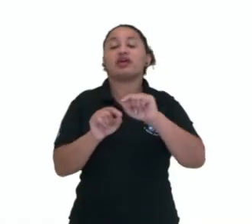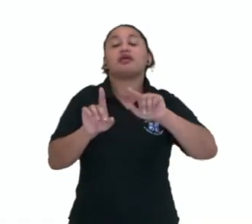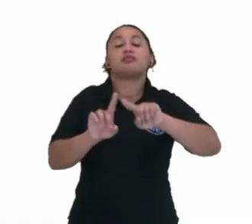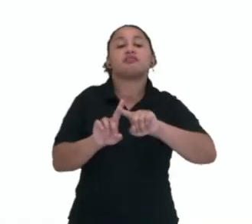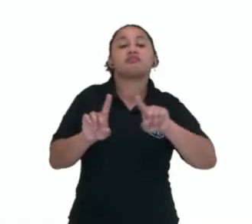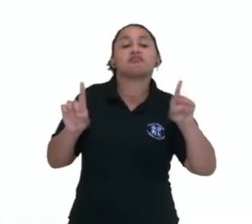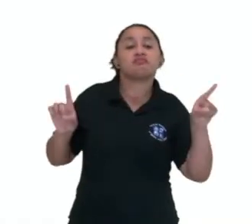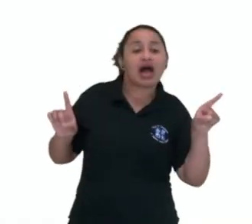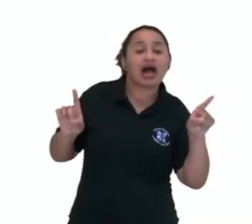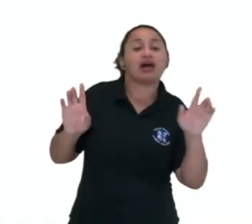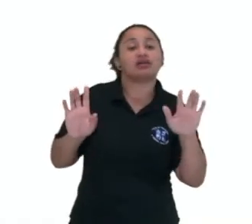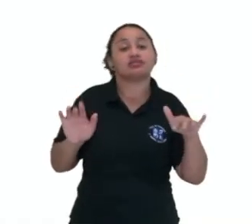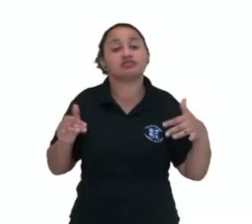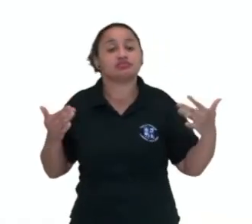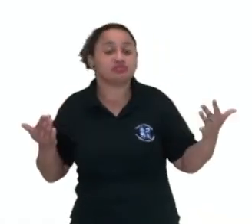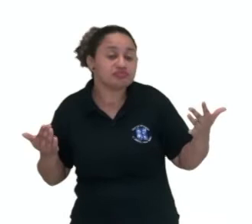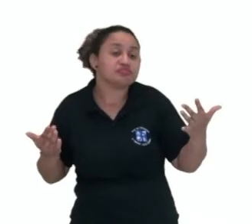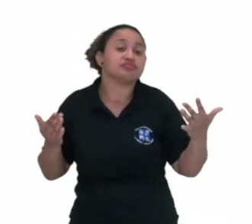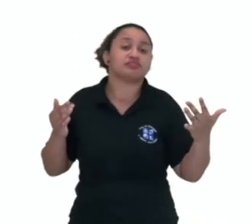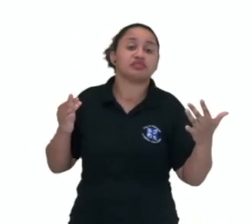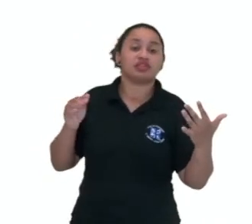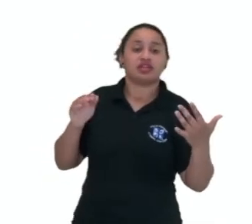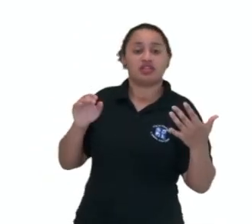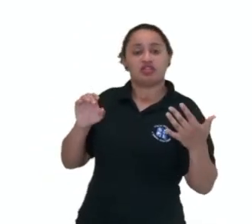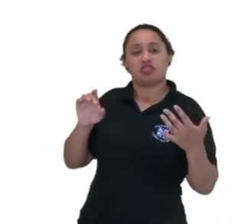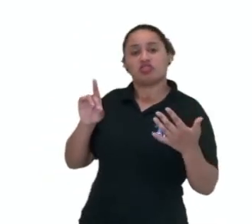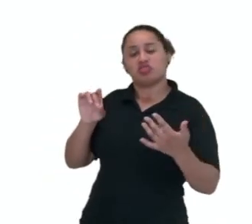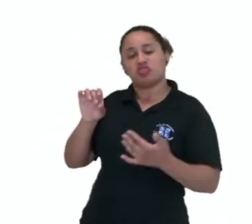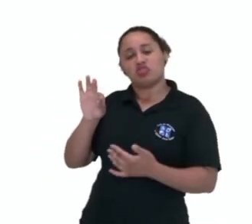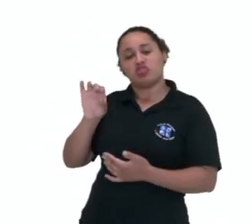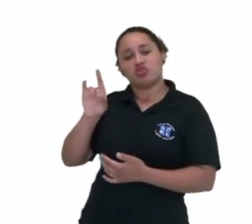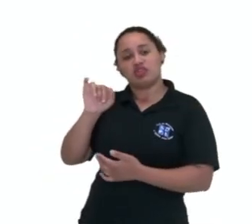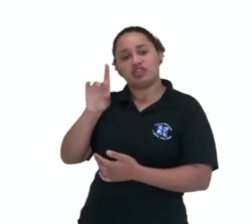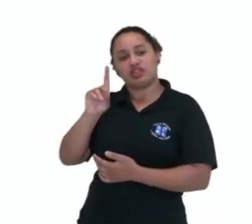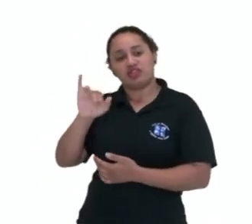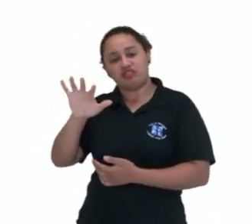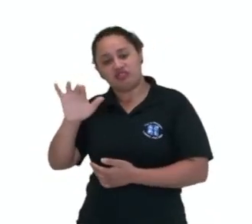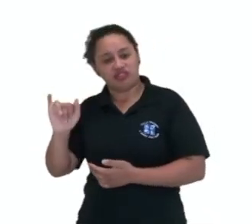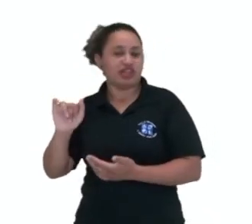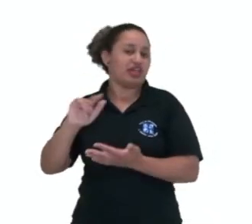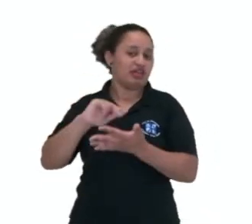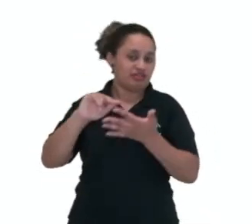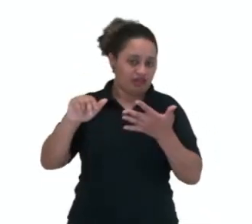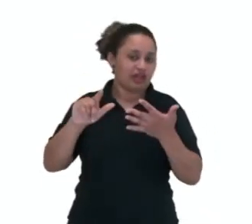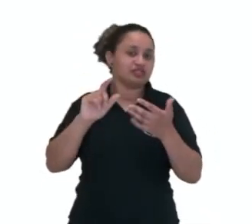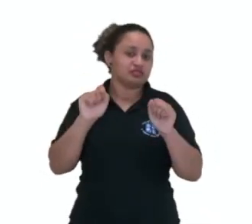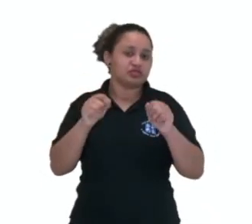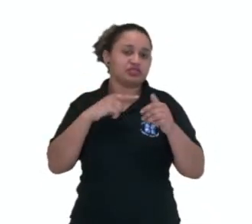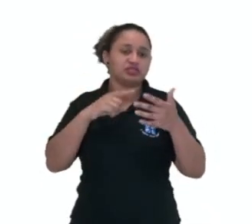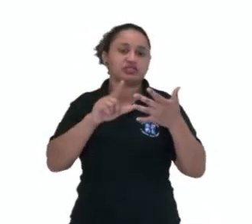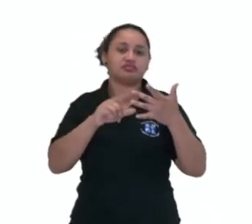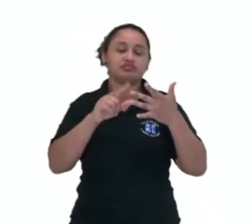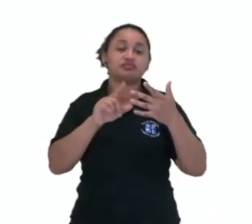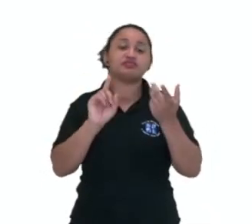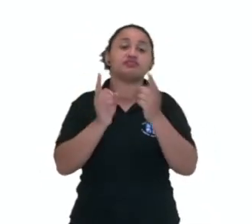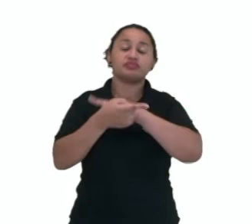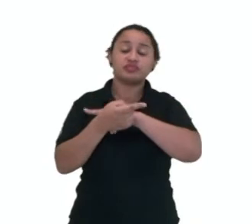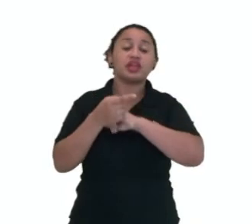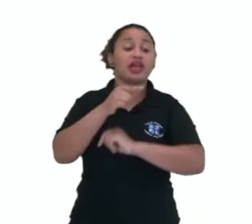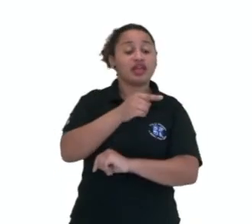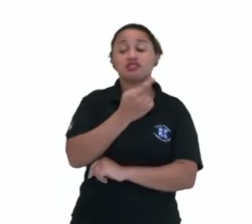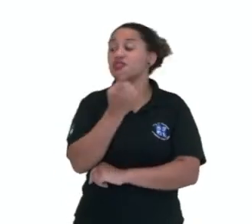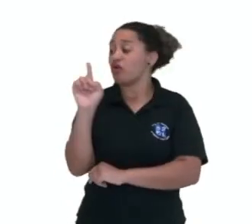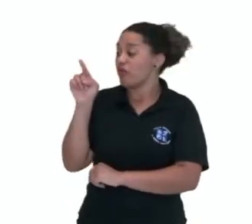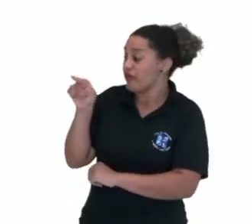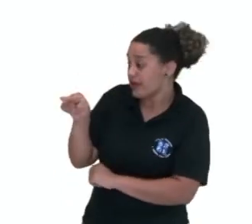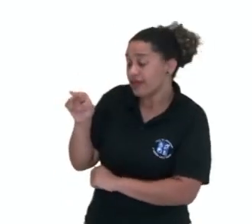ideia de contrariedade, mas, porém, todavia, contudo, entretanto, no entanto. Alternativas, ideia de alternância,